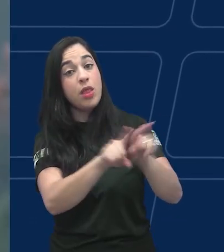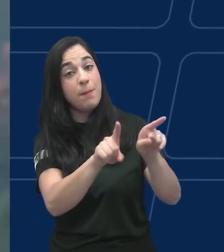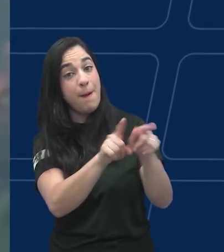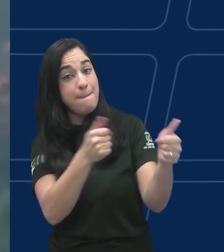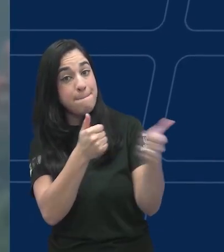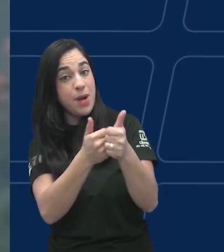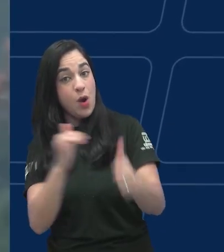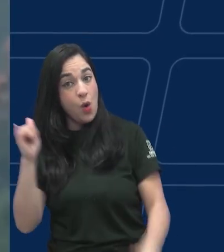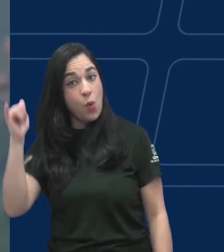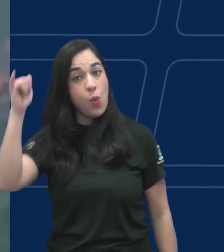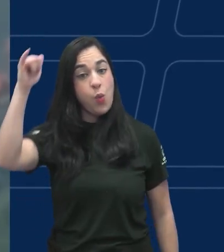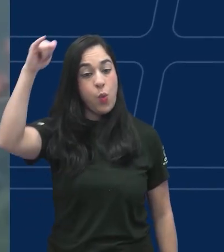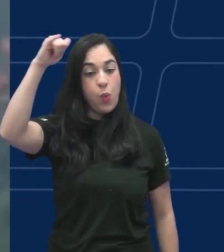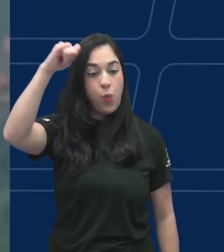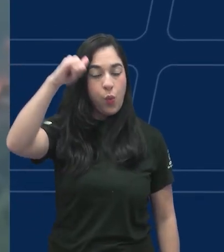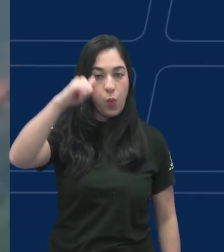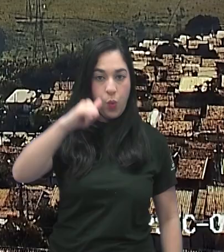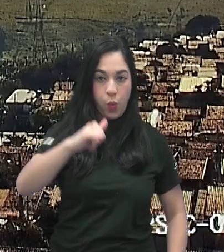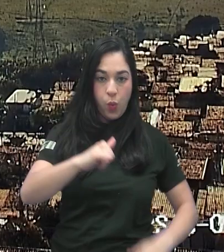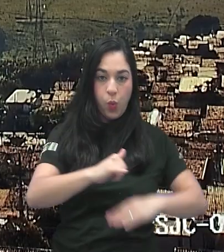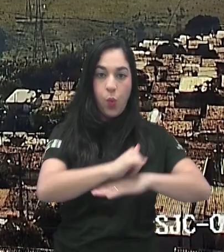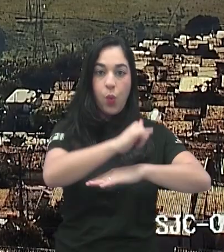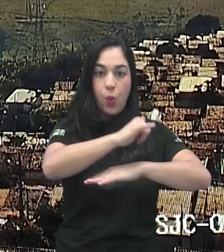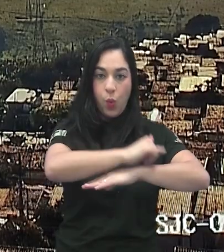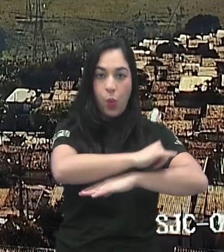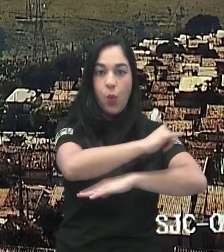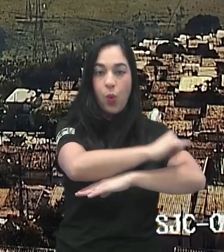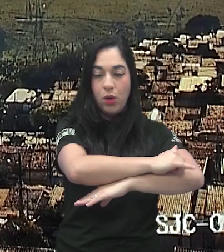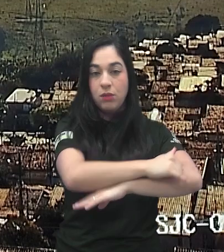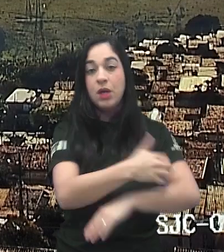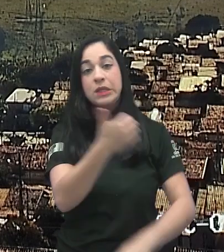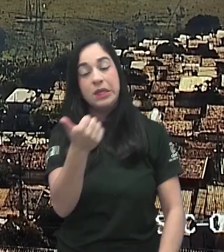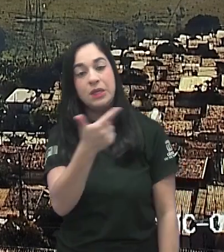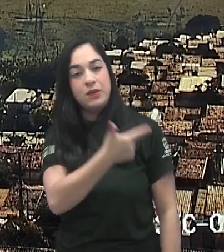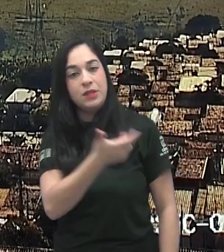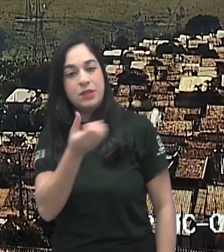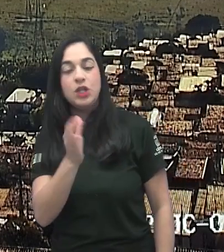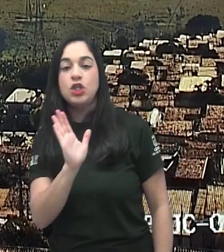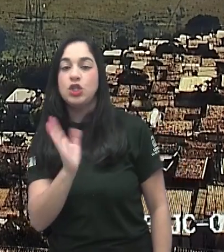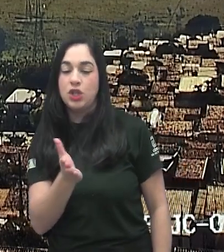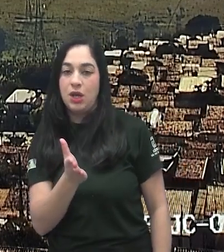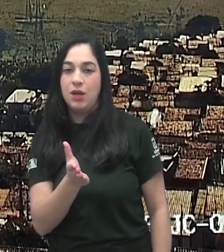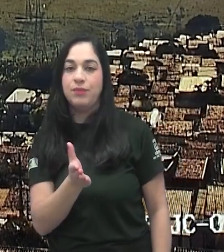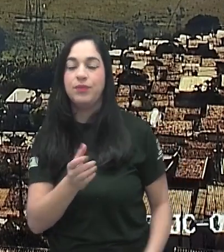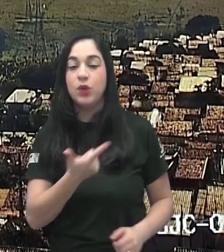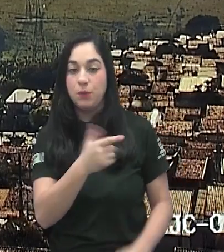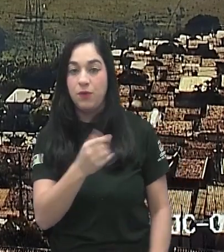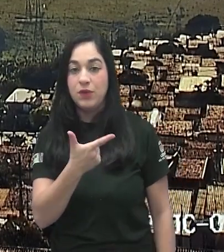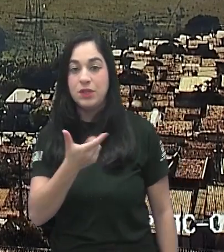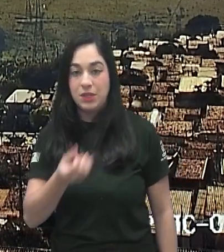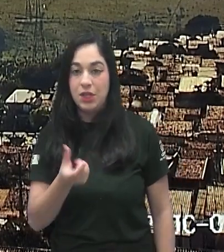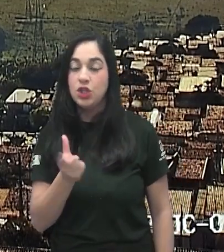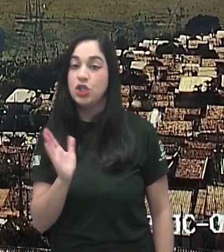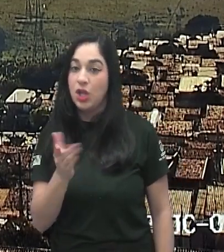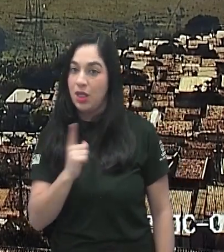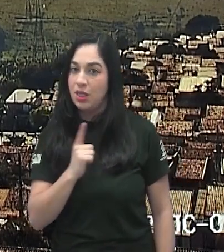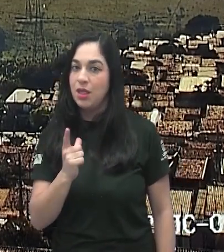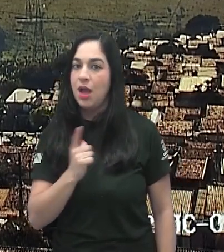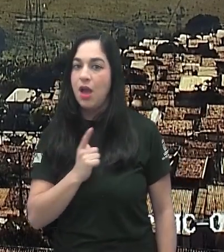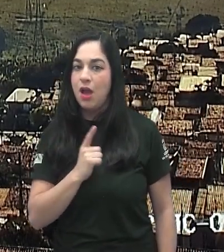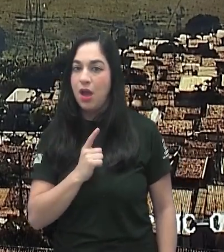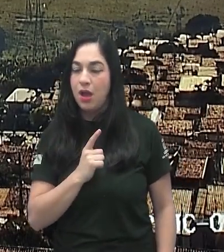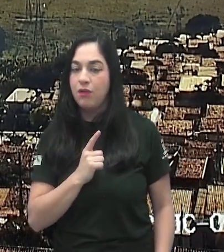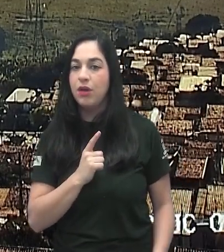de rotas de pouso e decolagem. Em 2026, já são 28 ocorrências, totalizando